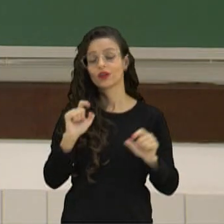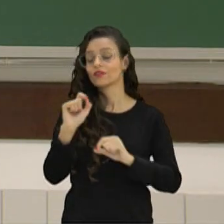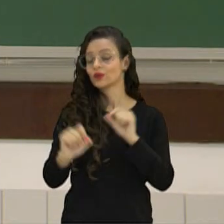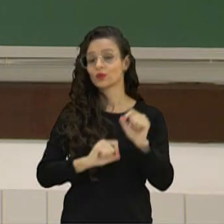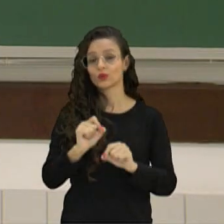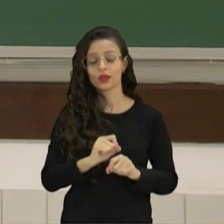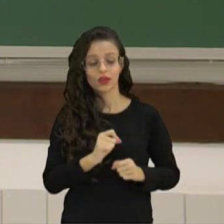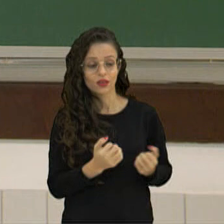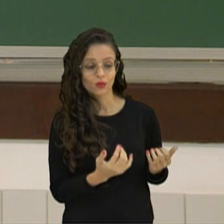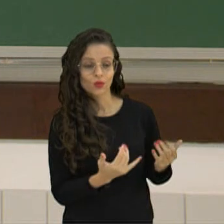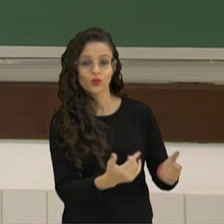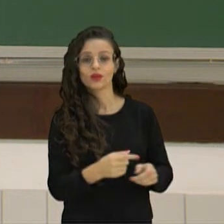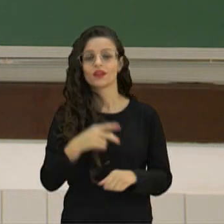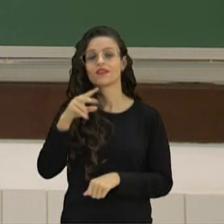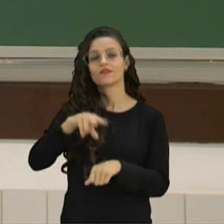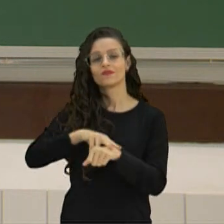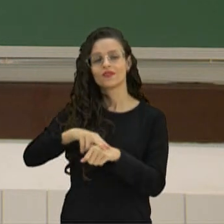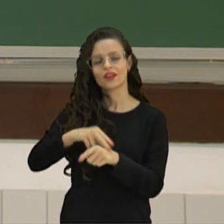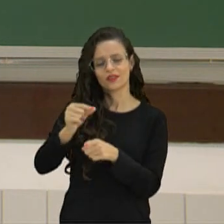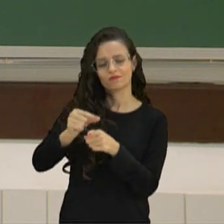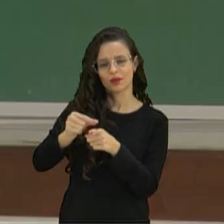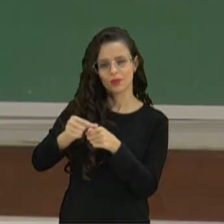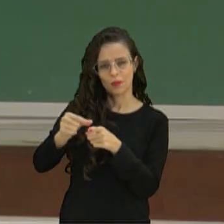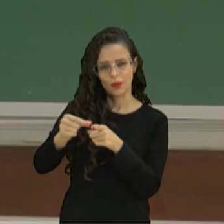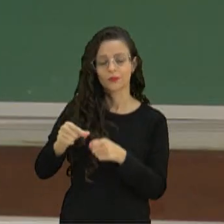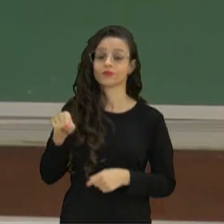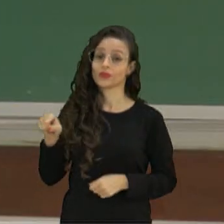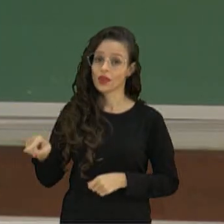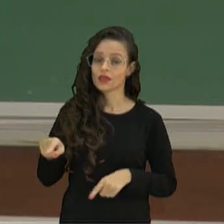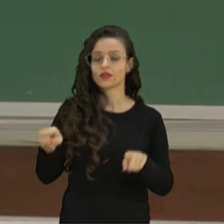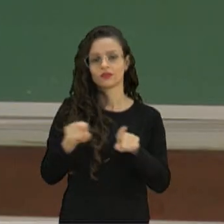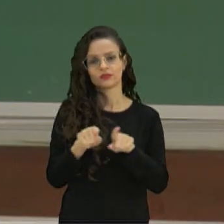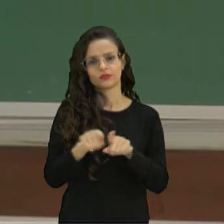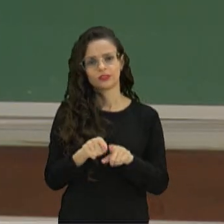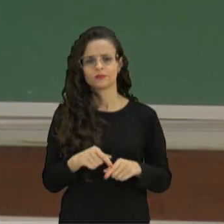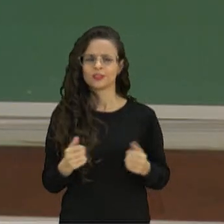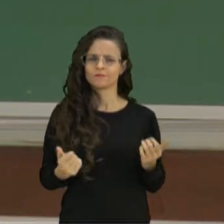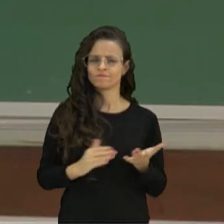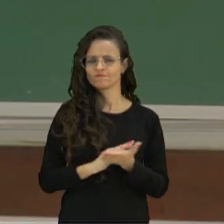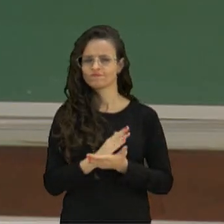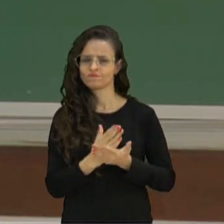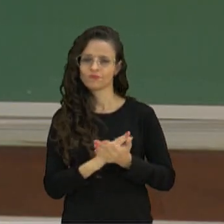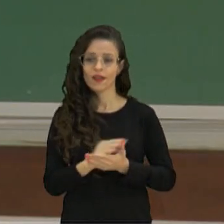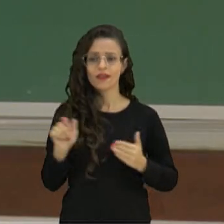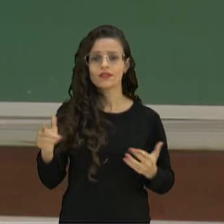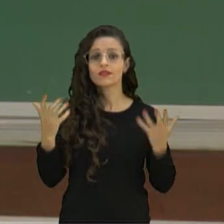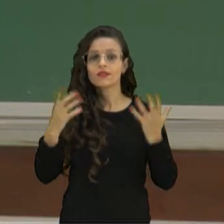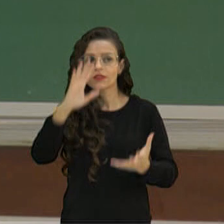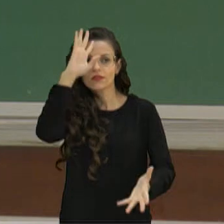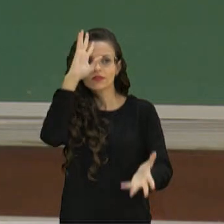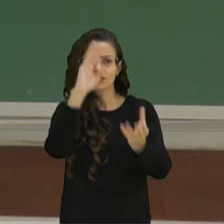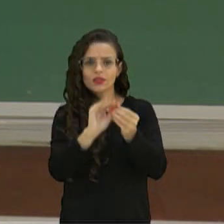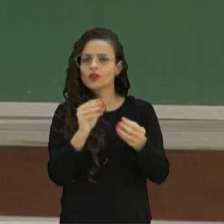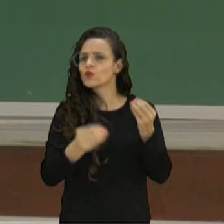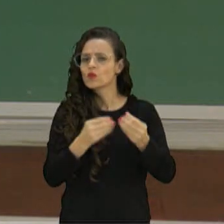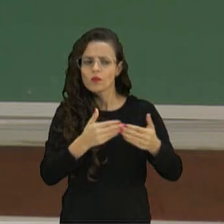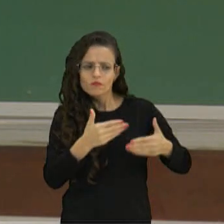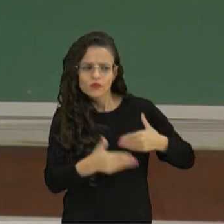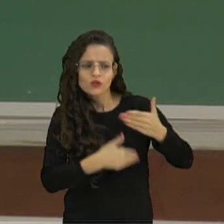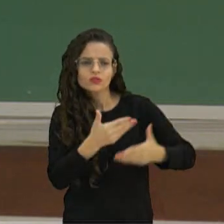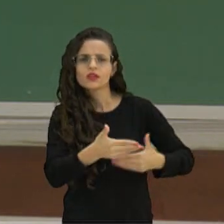o cultivo de ervilhas. E ele era muito inquieto. Ele queria entender como que esse